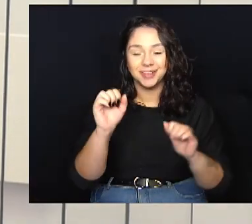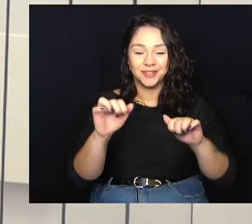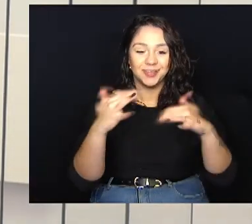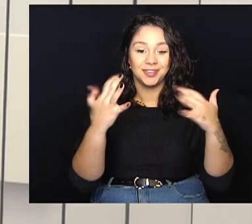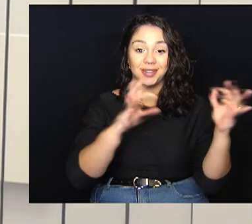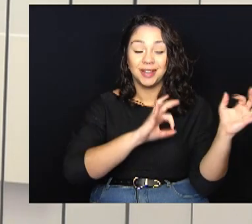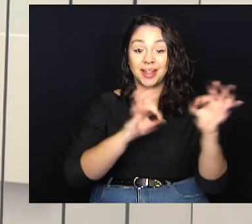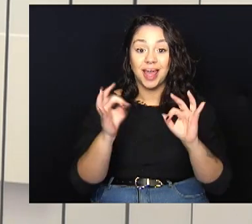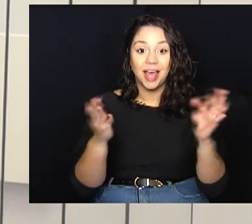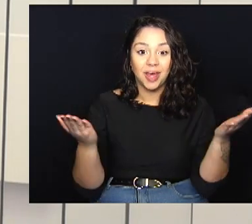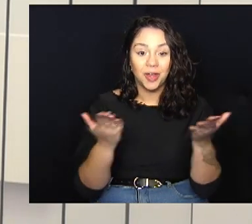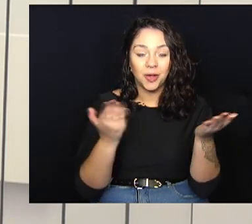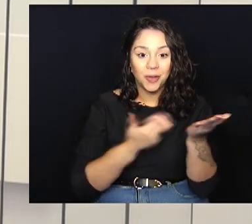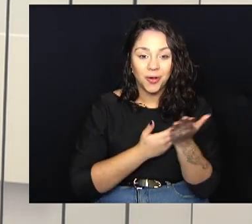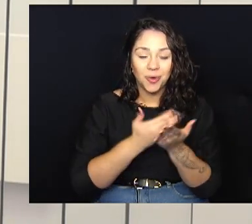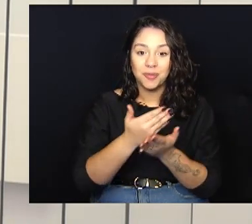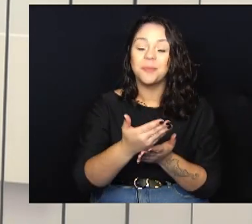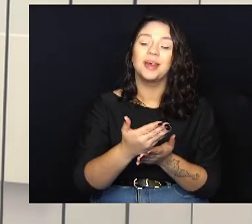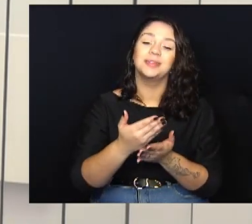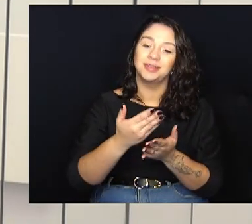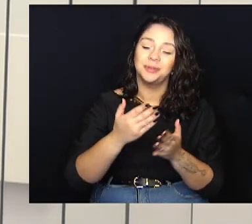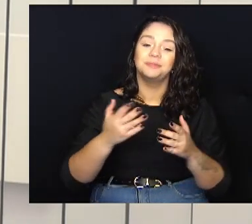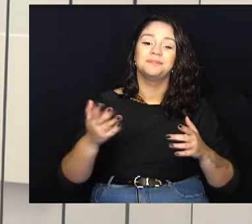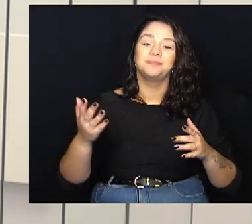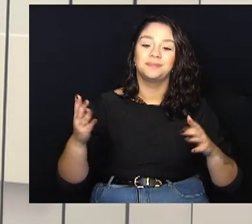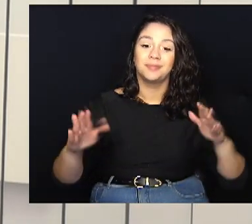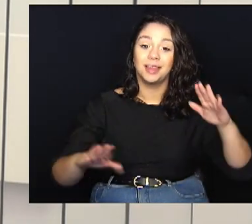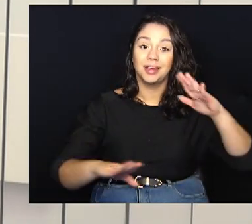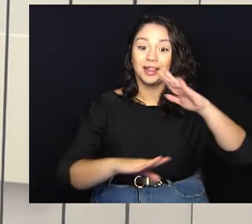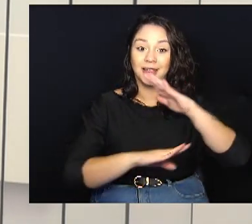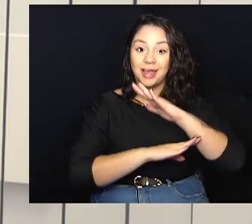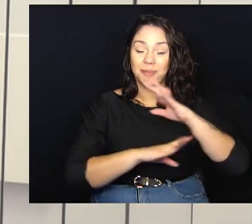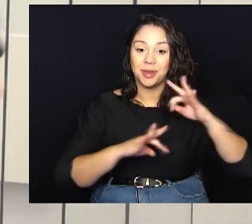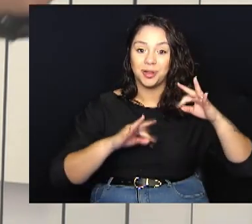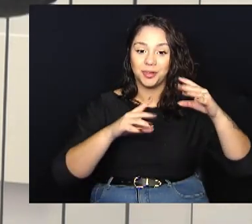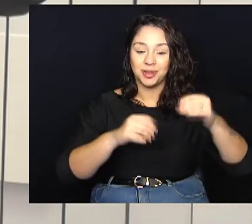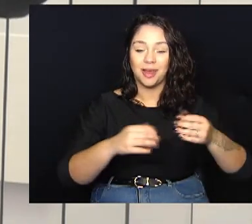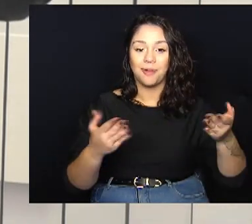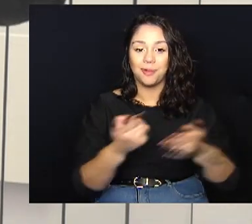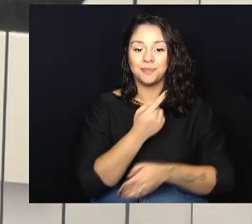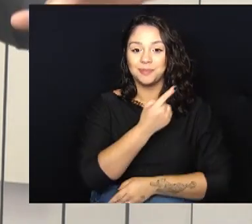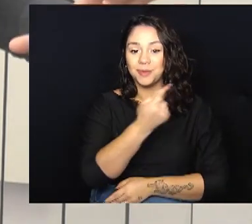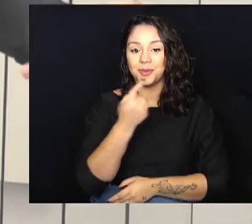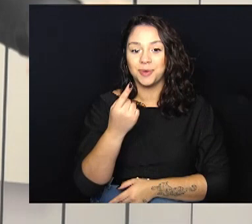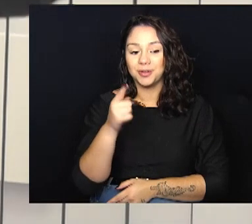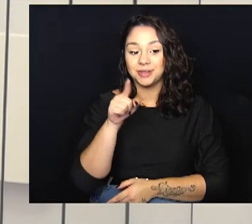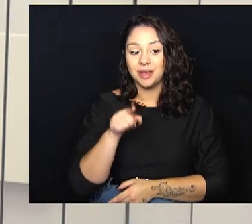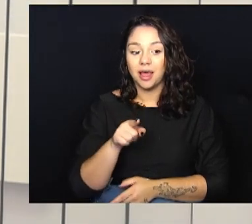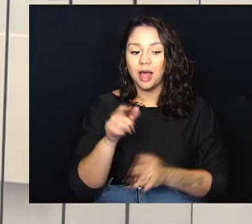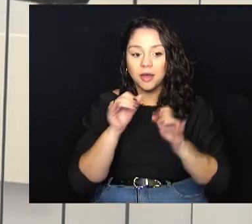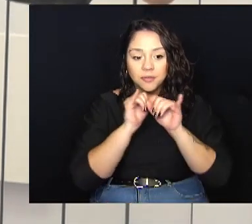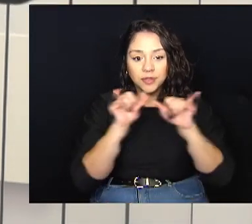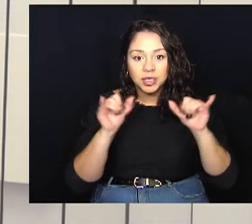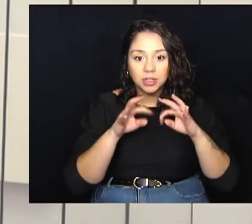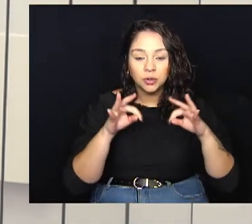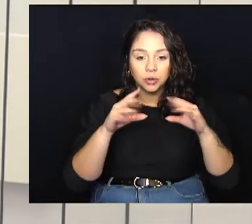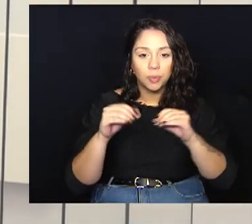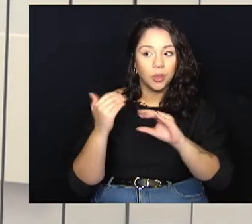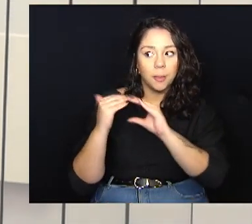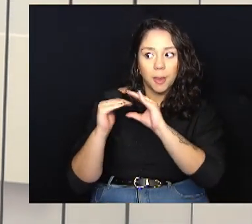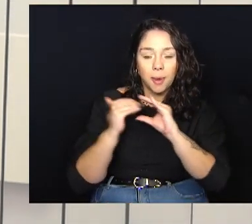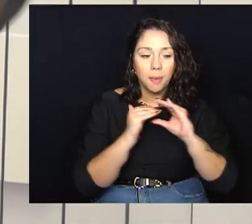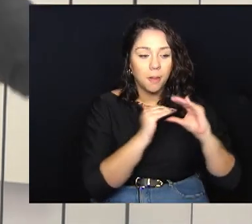o câmera total ao vivo 11 horas mais 14 minutos avisa todo mundo manda mensagem